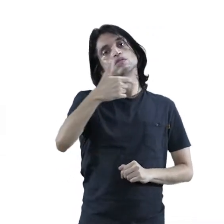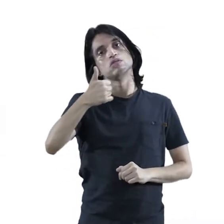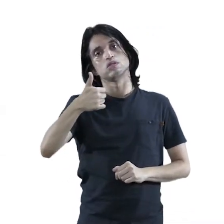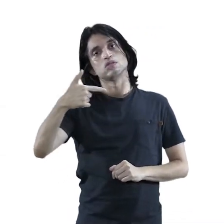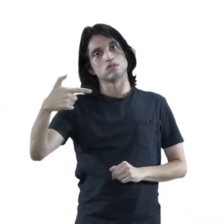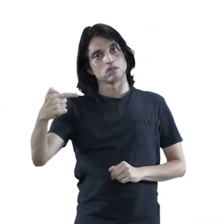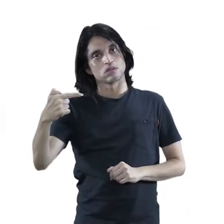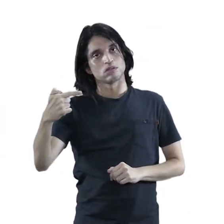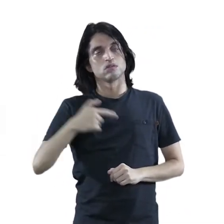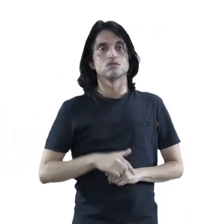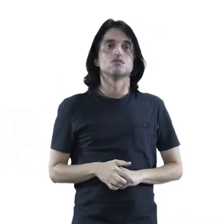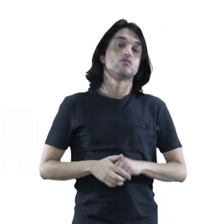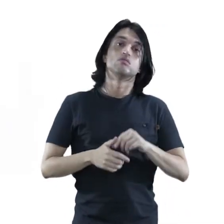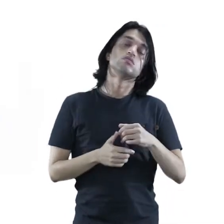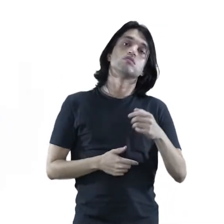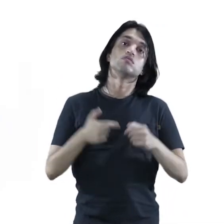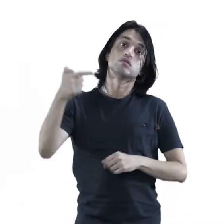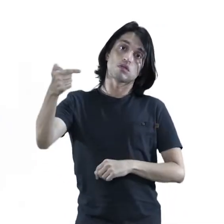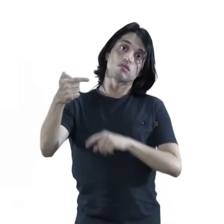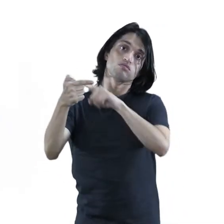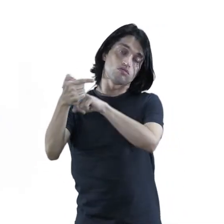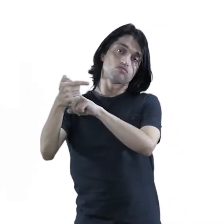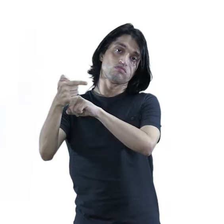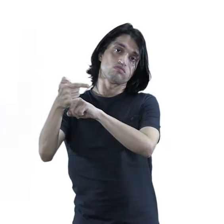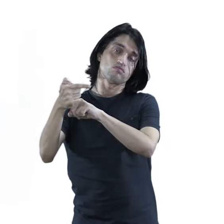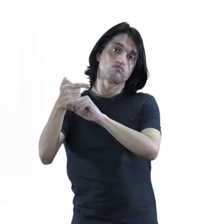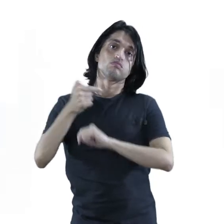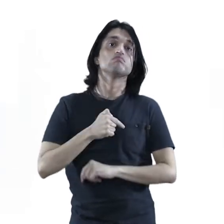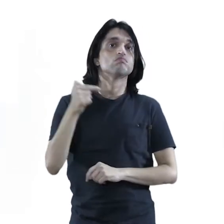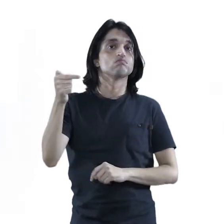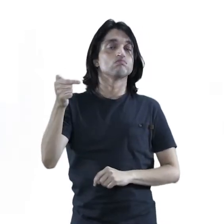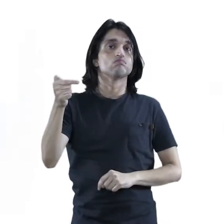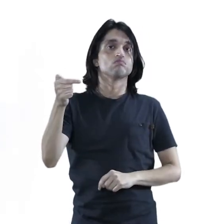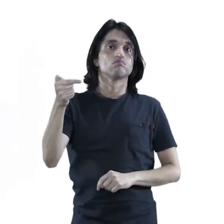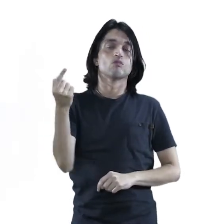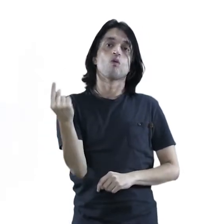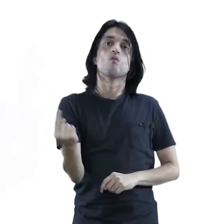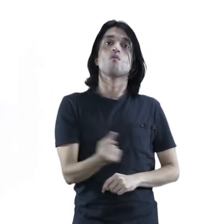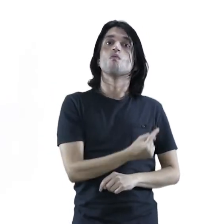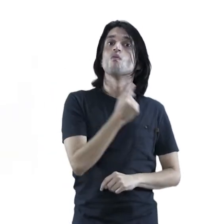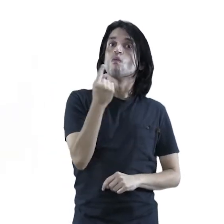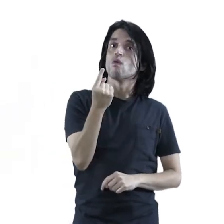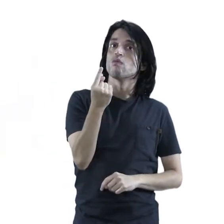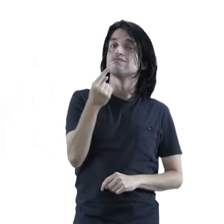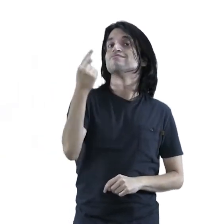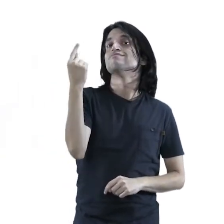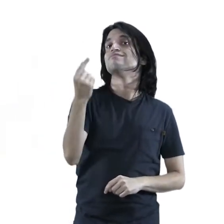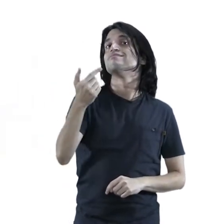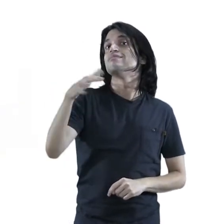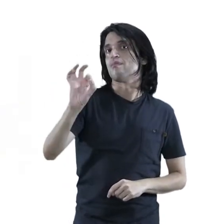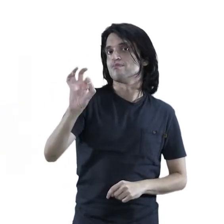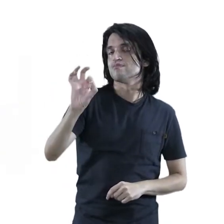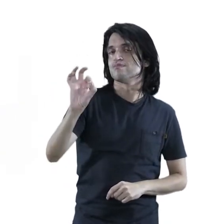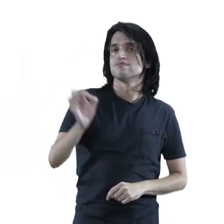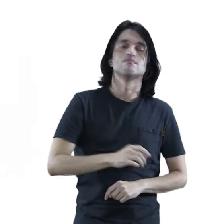no número 4.217 temos o valor posicional do algarismo 7, que é 7, o valor posicional do